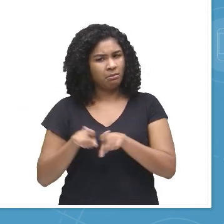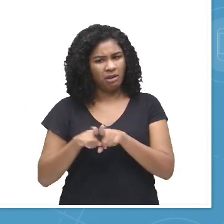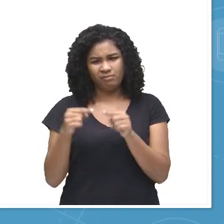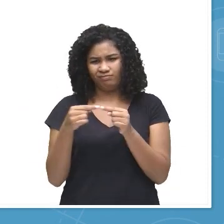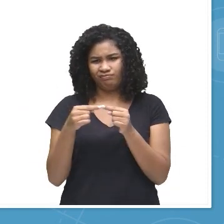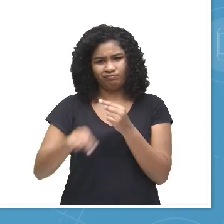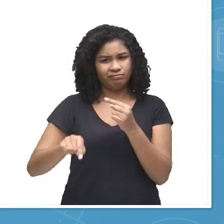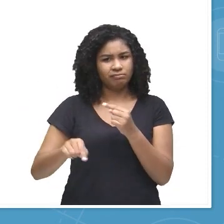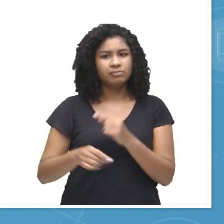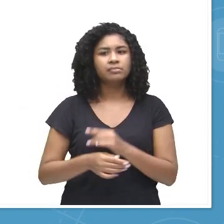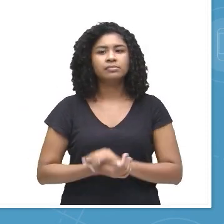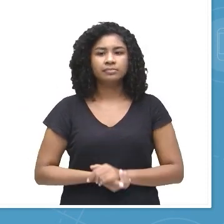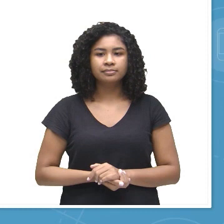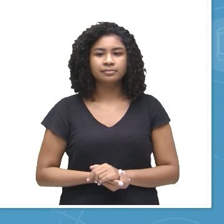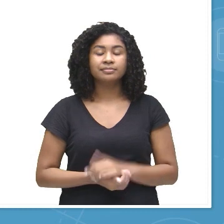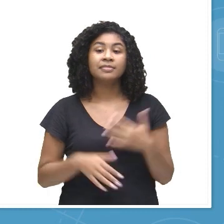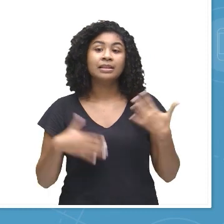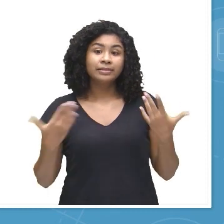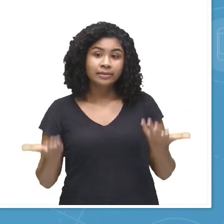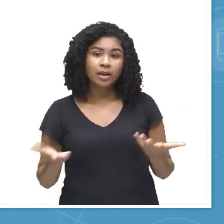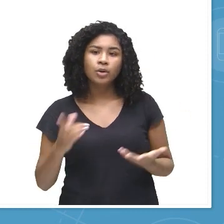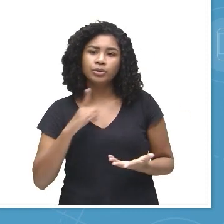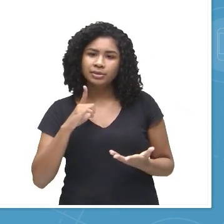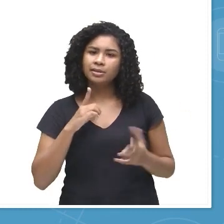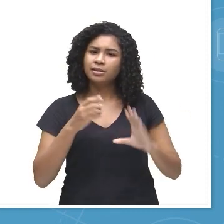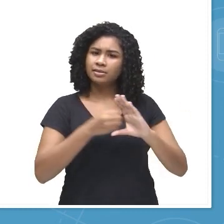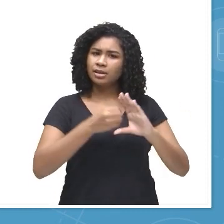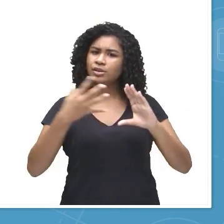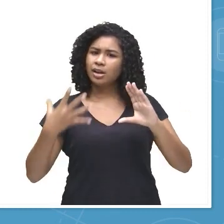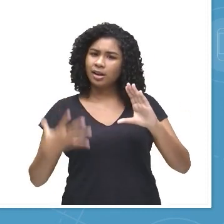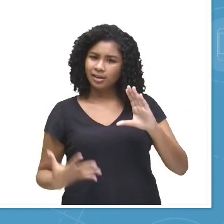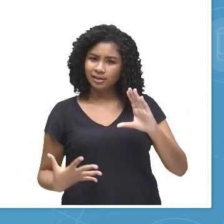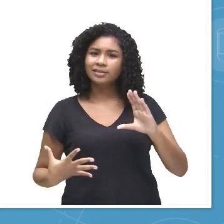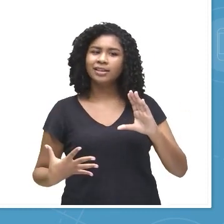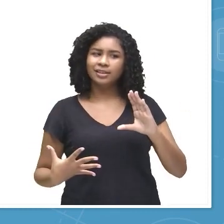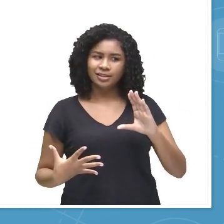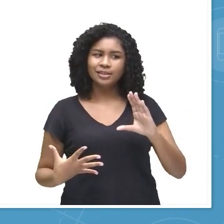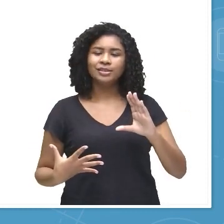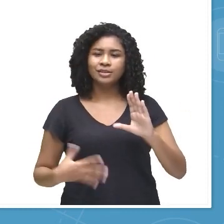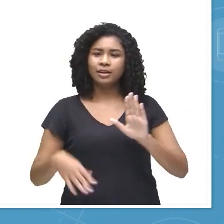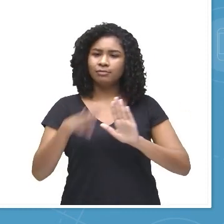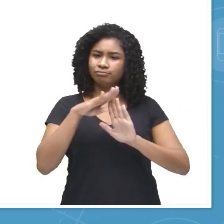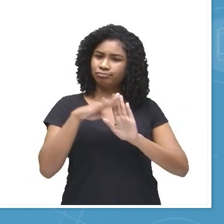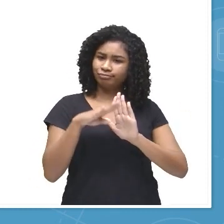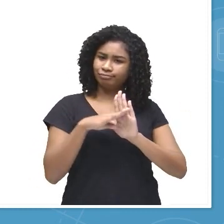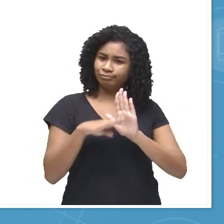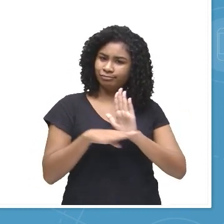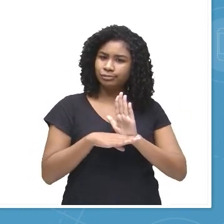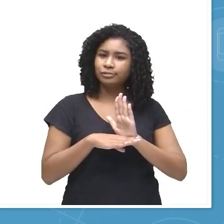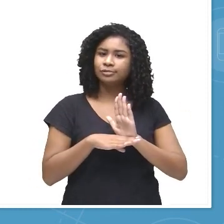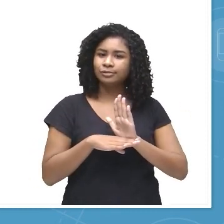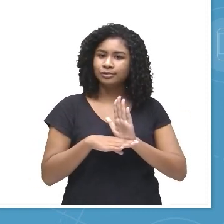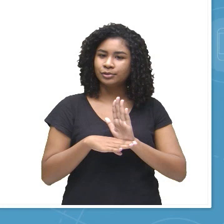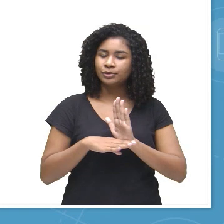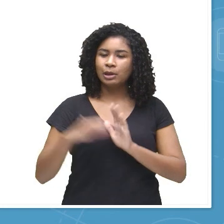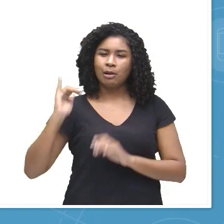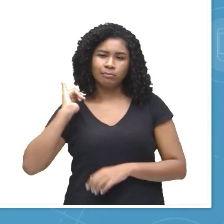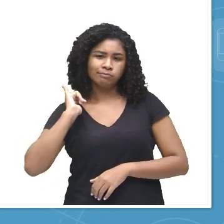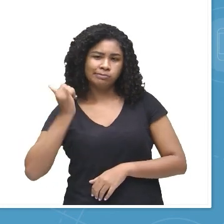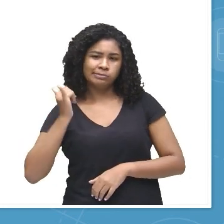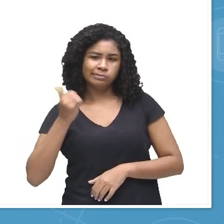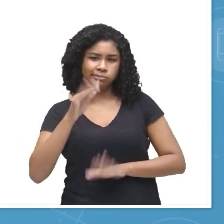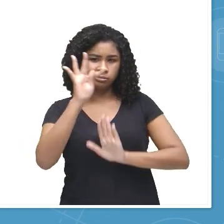ok? Então, como ele possui os elementos característicos que fundamentam o miniconto, então é a letra